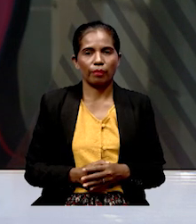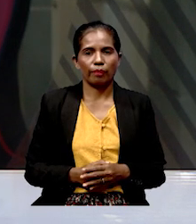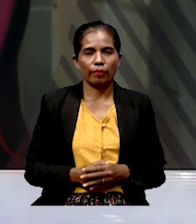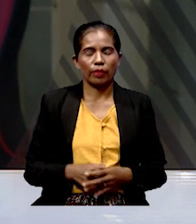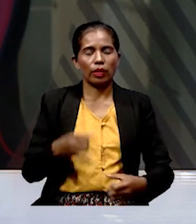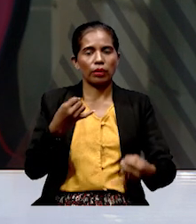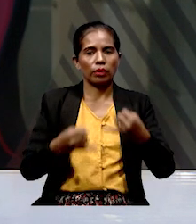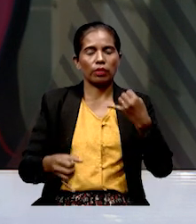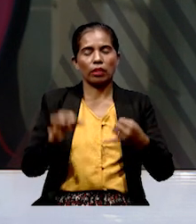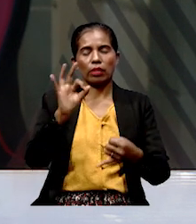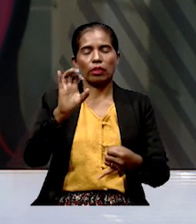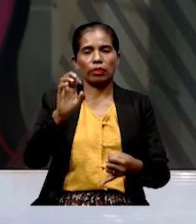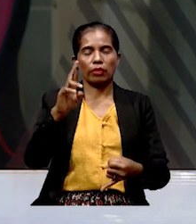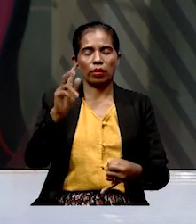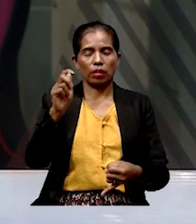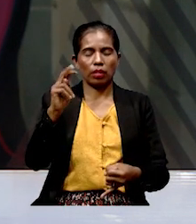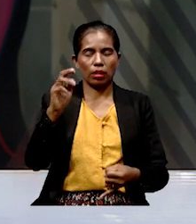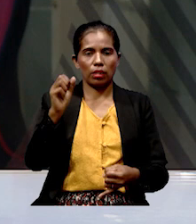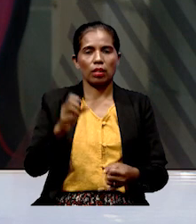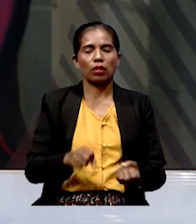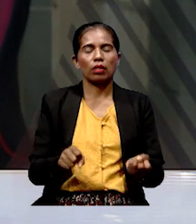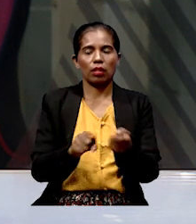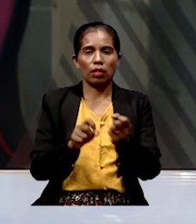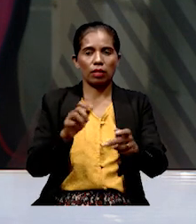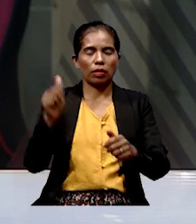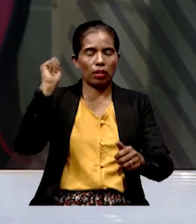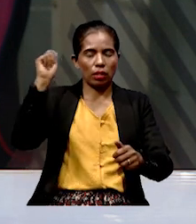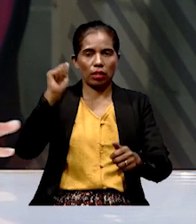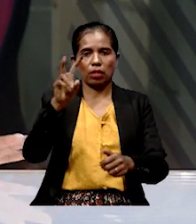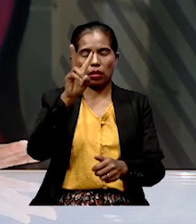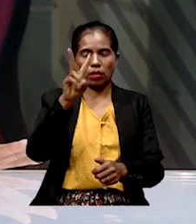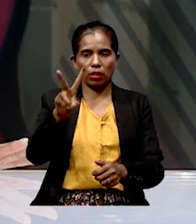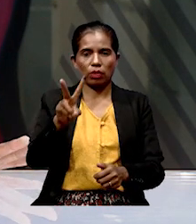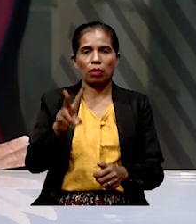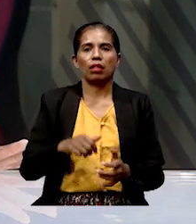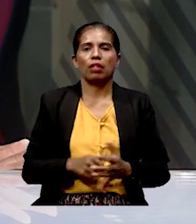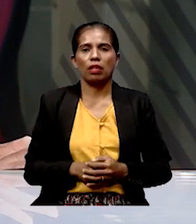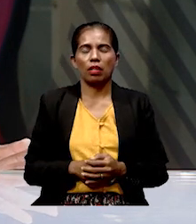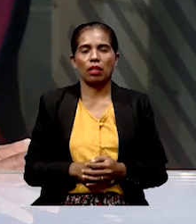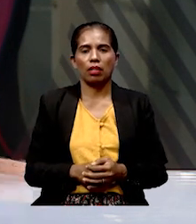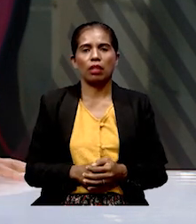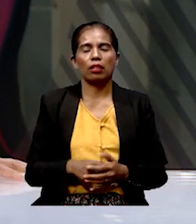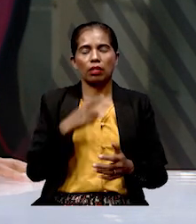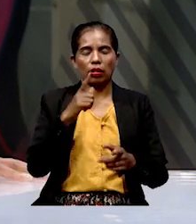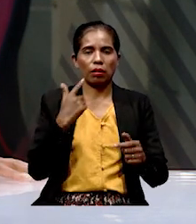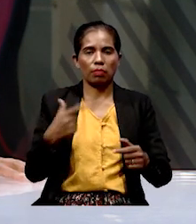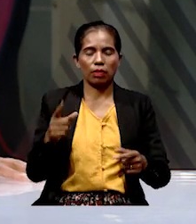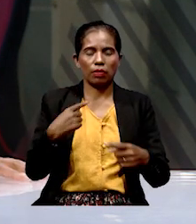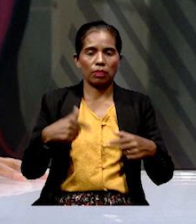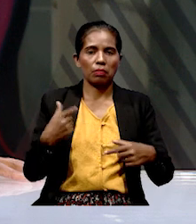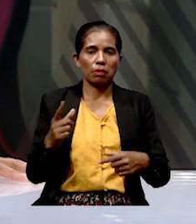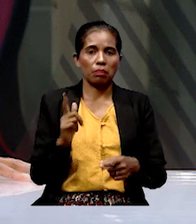Jurista Fernando da Costa considera atitude apoiante susi kandidat presiden Republika na rua na bi ameaça malo ne crime.